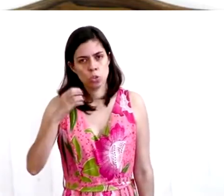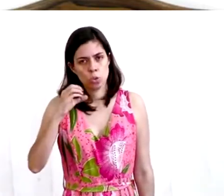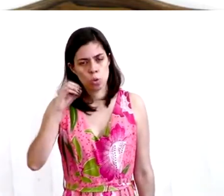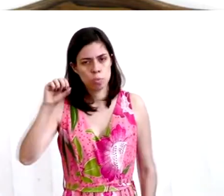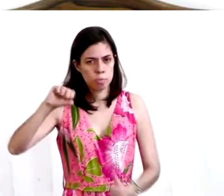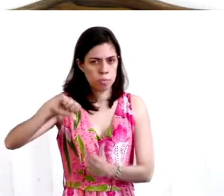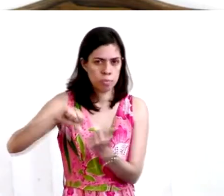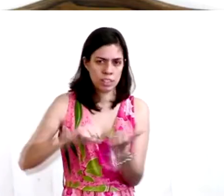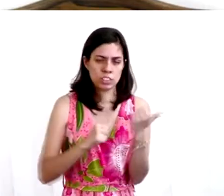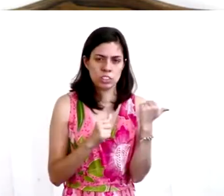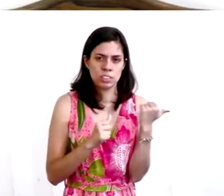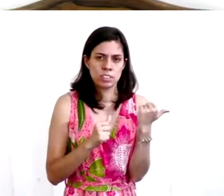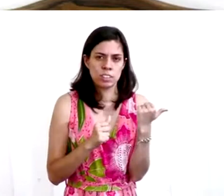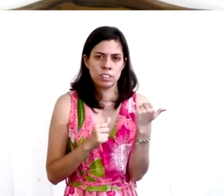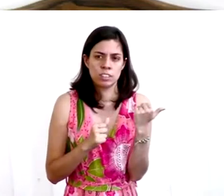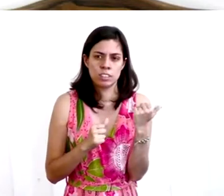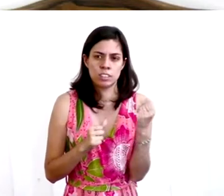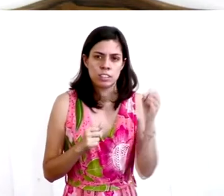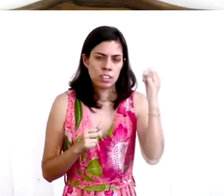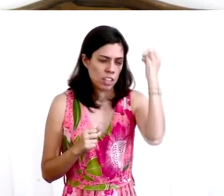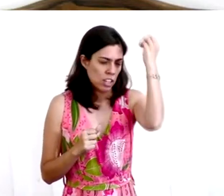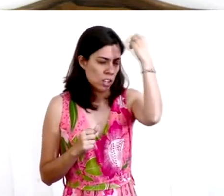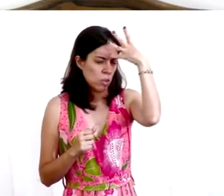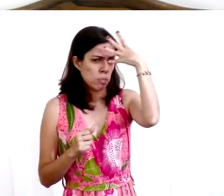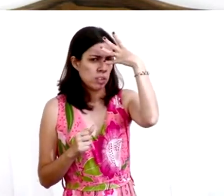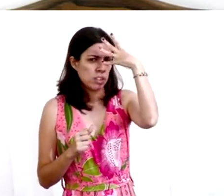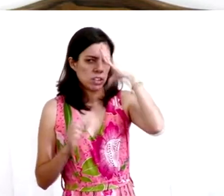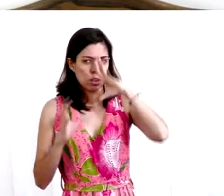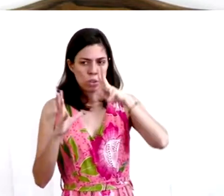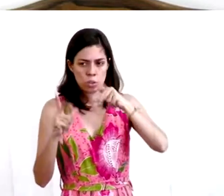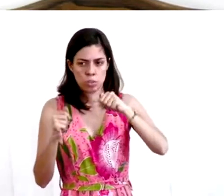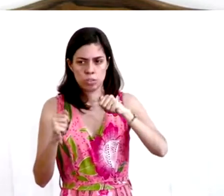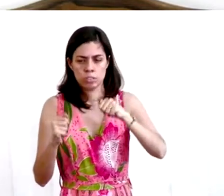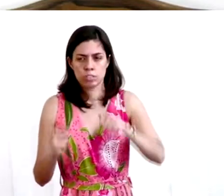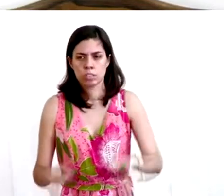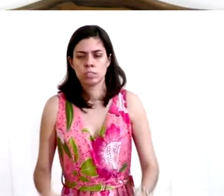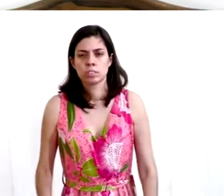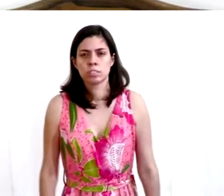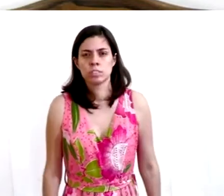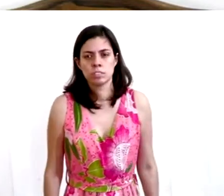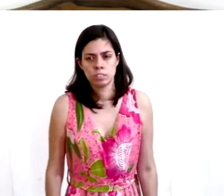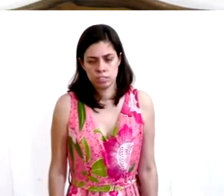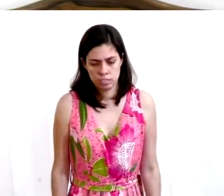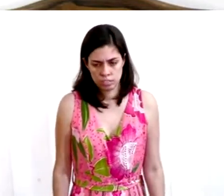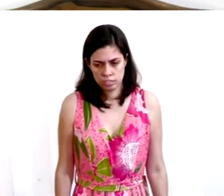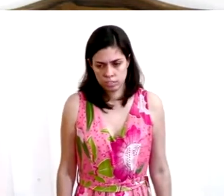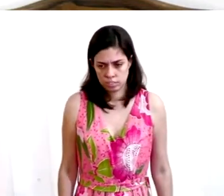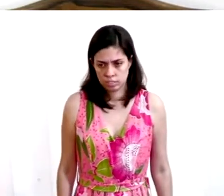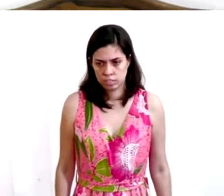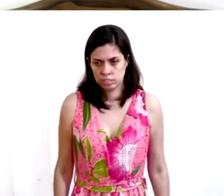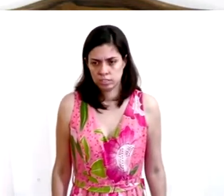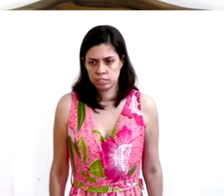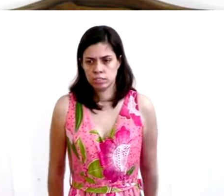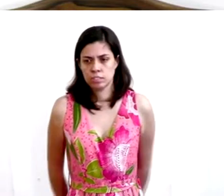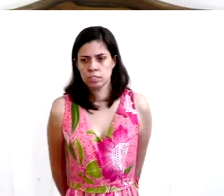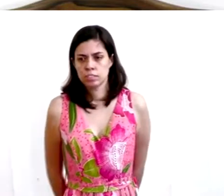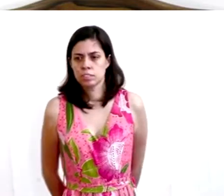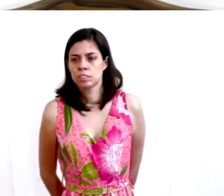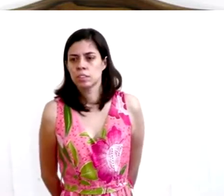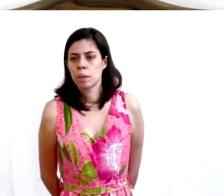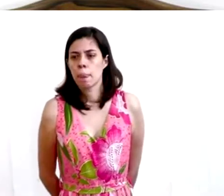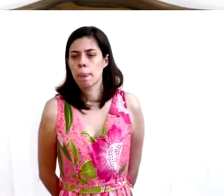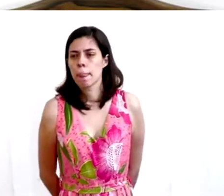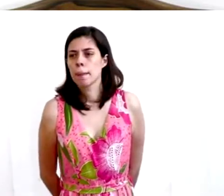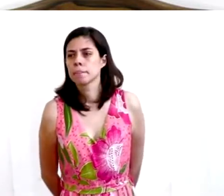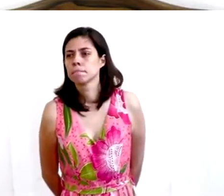vinda ao mundo ilumina a todo o homem. Irmãos, o que João estava querendo dizer, João, o autor aqui do